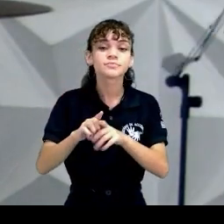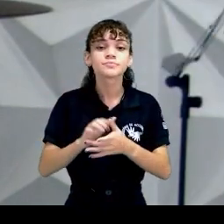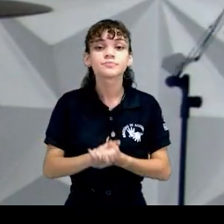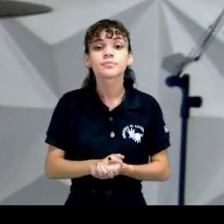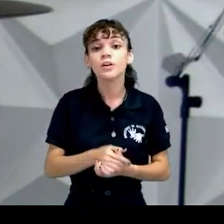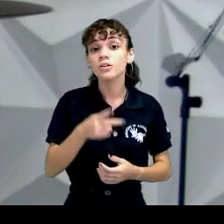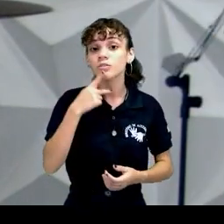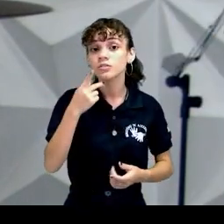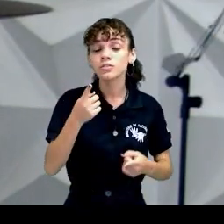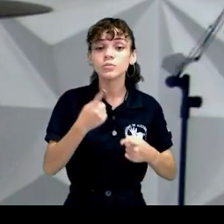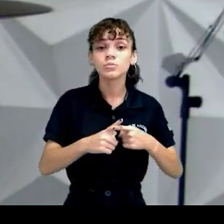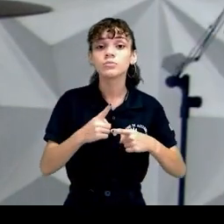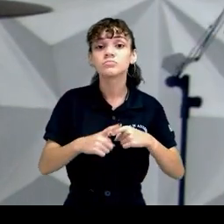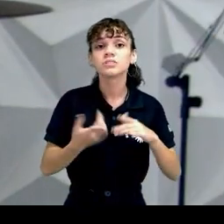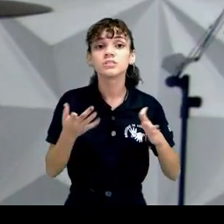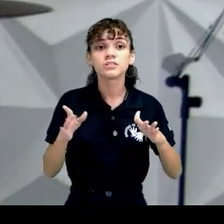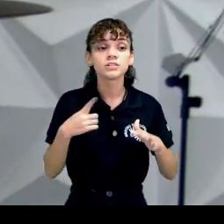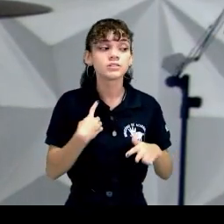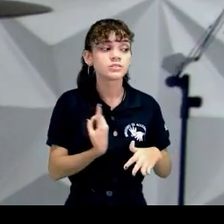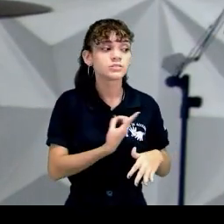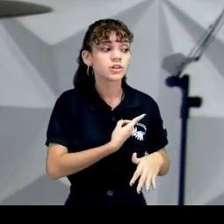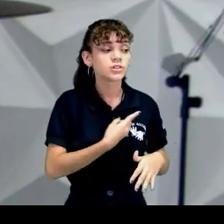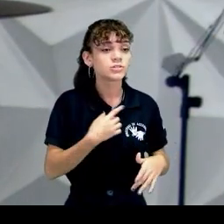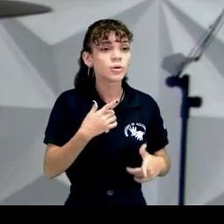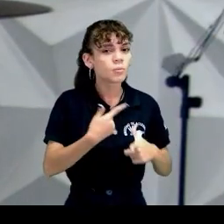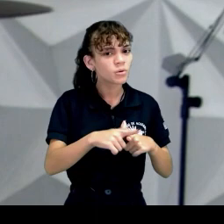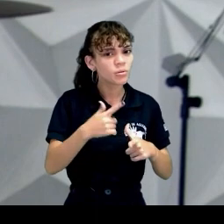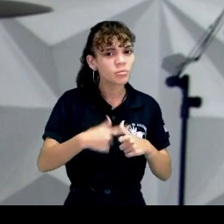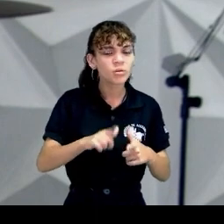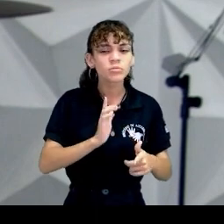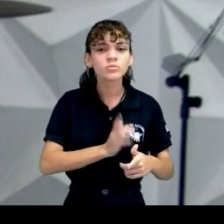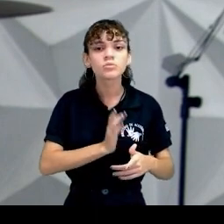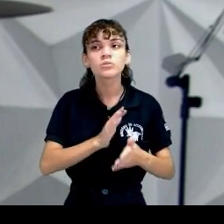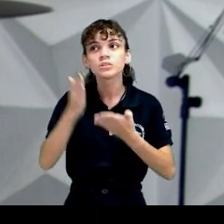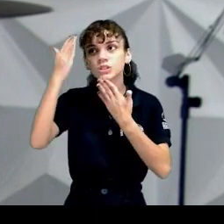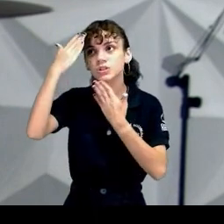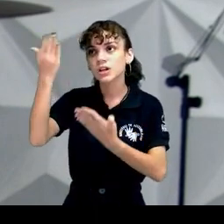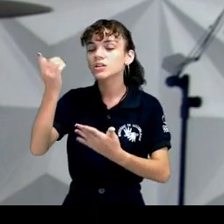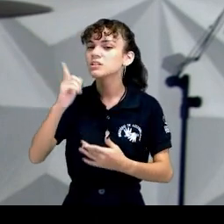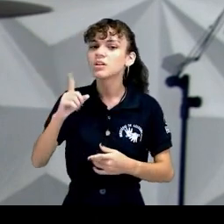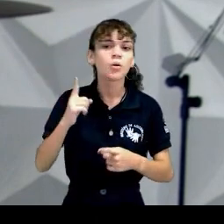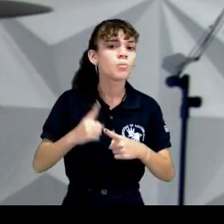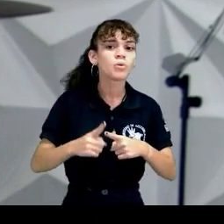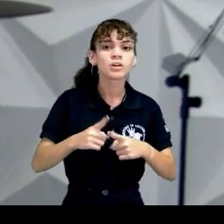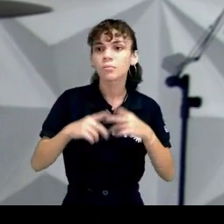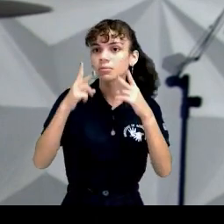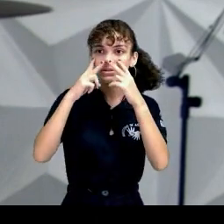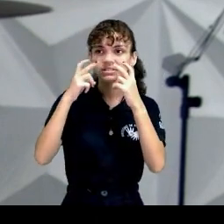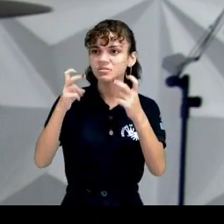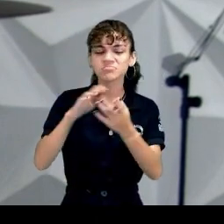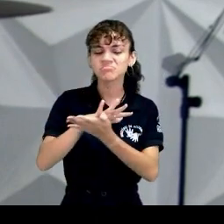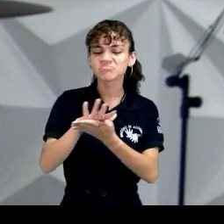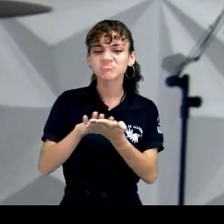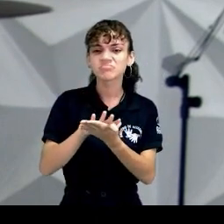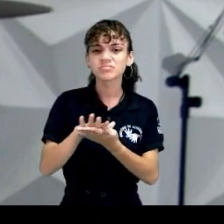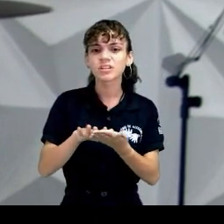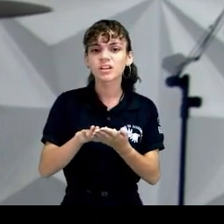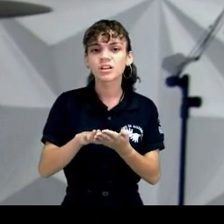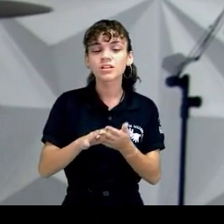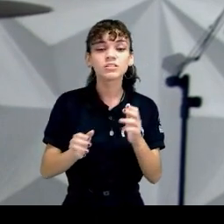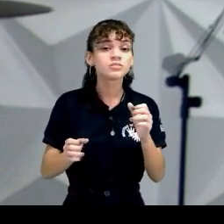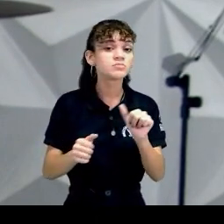feito, é porque parece que o que não foi feito, e não ter sido feito da nossa maneira e da nossa forma no nosso tempo, nos leva a